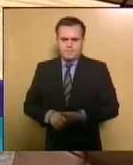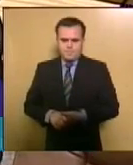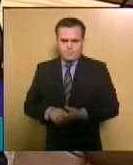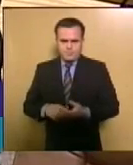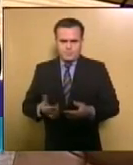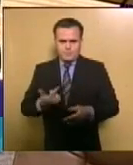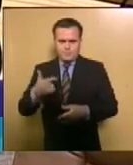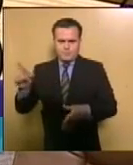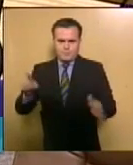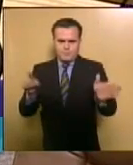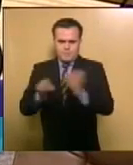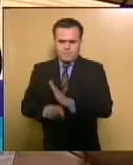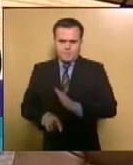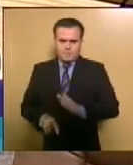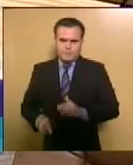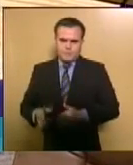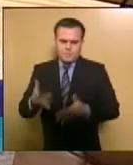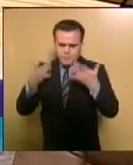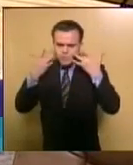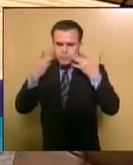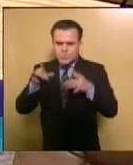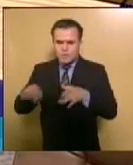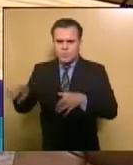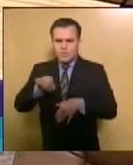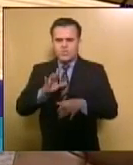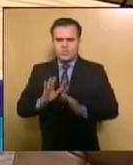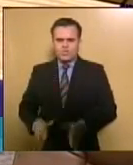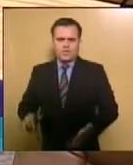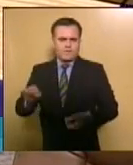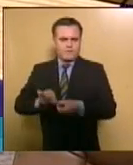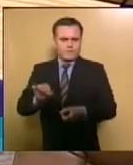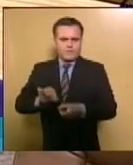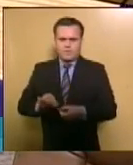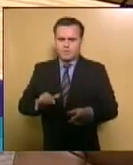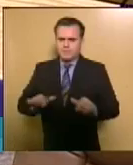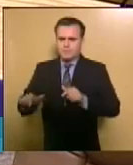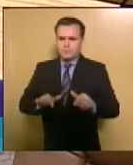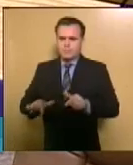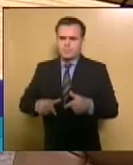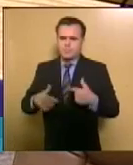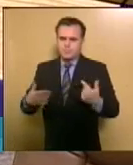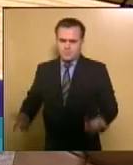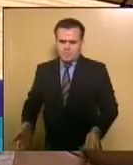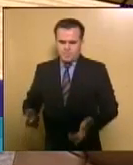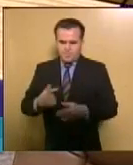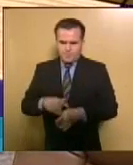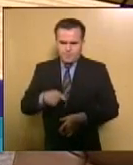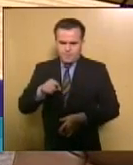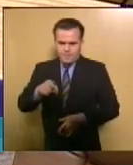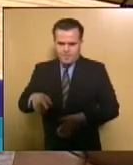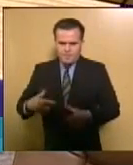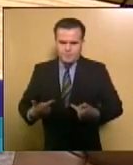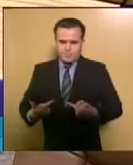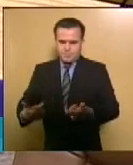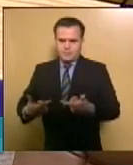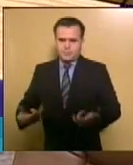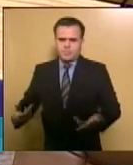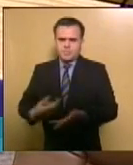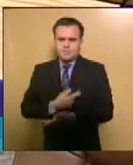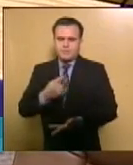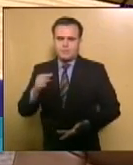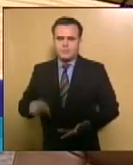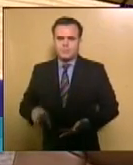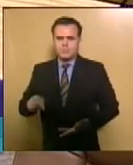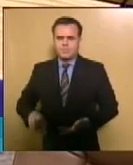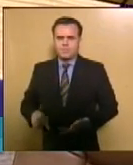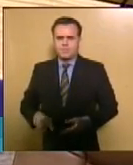outra pergunta que aí eu não sei se também já foi feito esse esse trabalho é essa essa guerra perdida né com